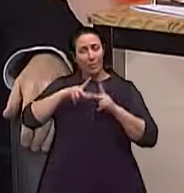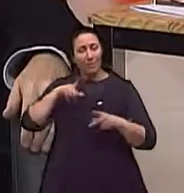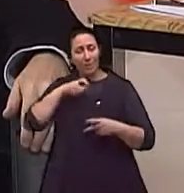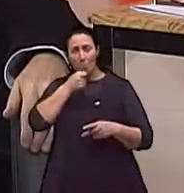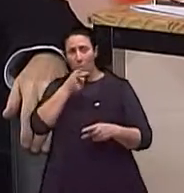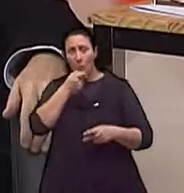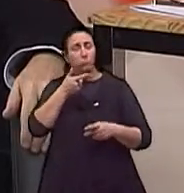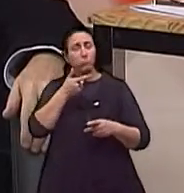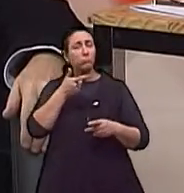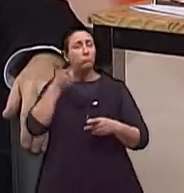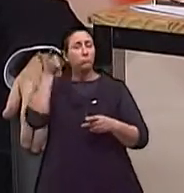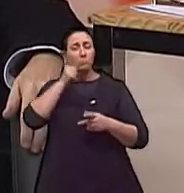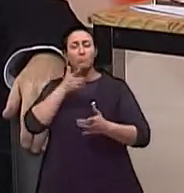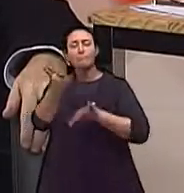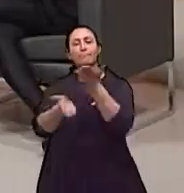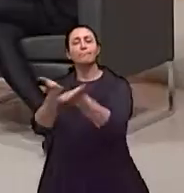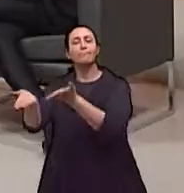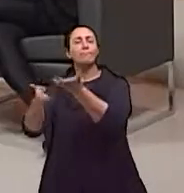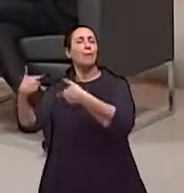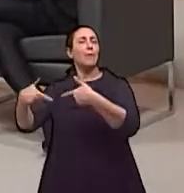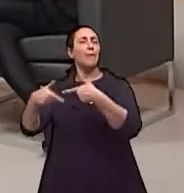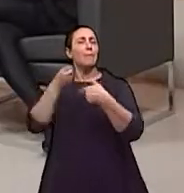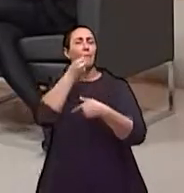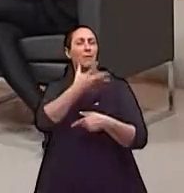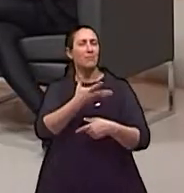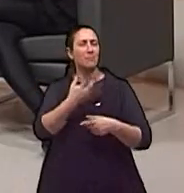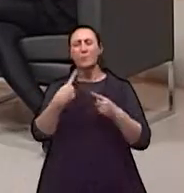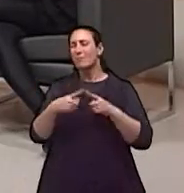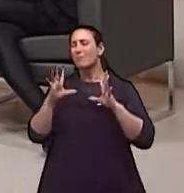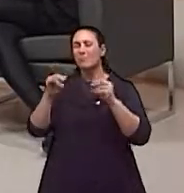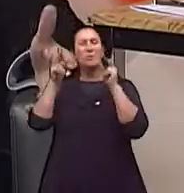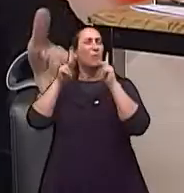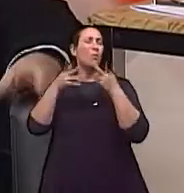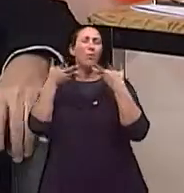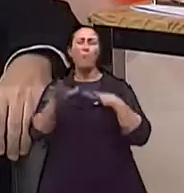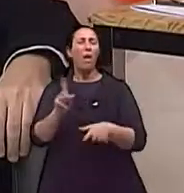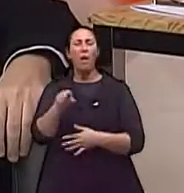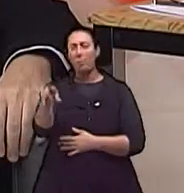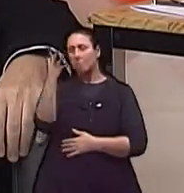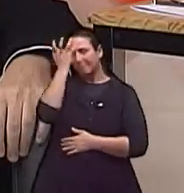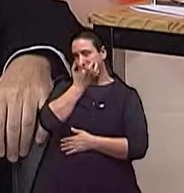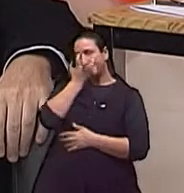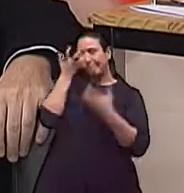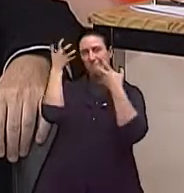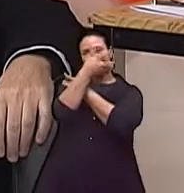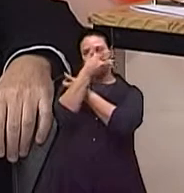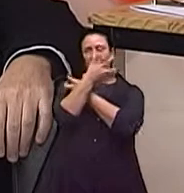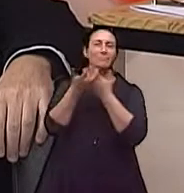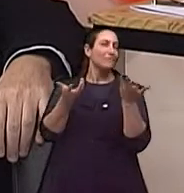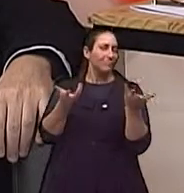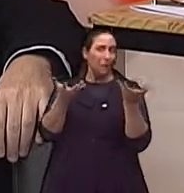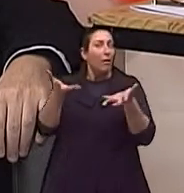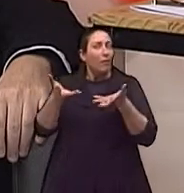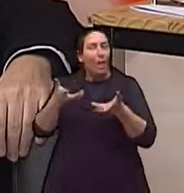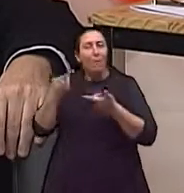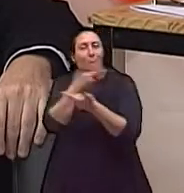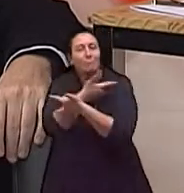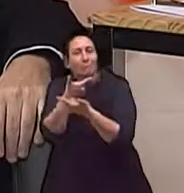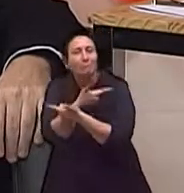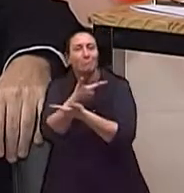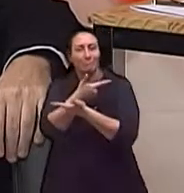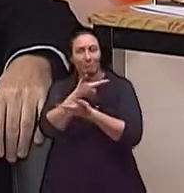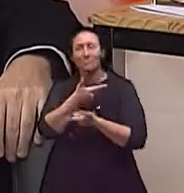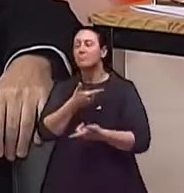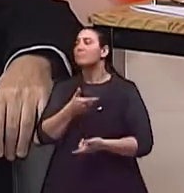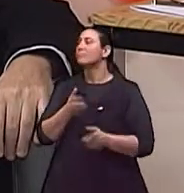melhor com com as pessoas né ninguém quer trabalhar com gente mal humorada é exato Doutor e a questão da Leitura